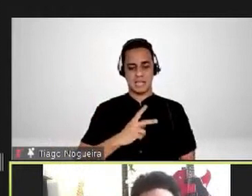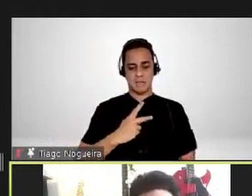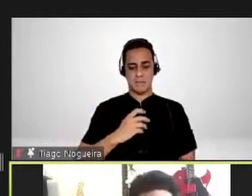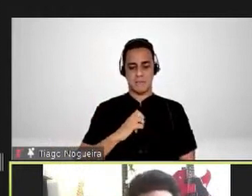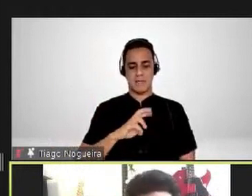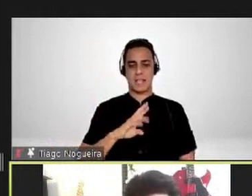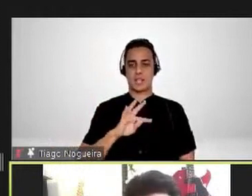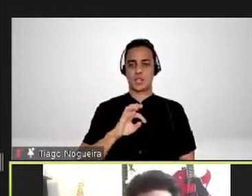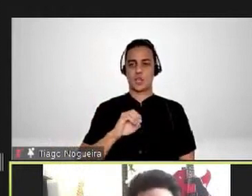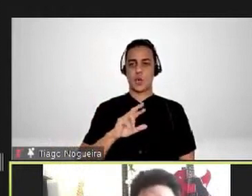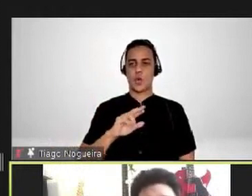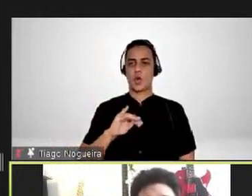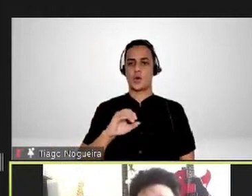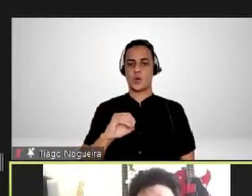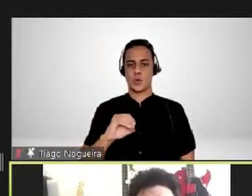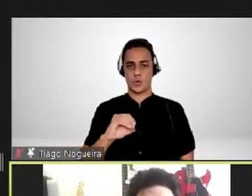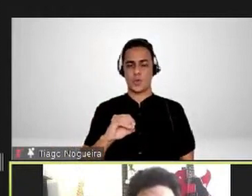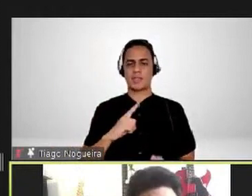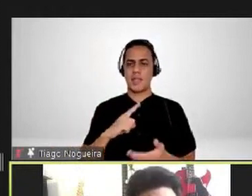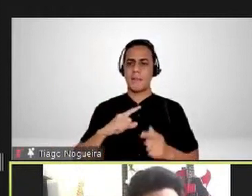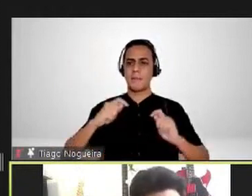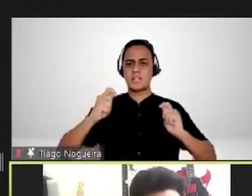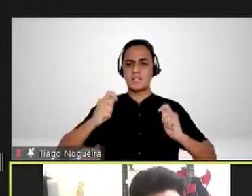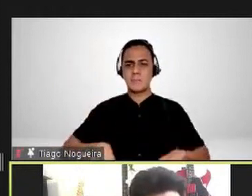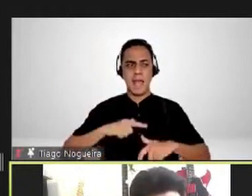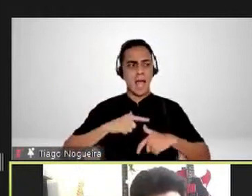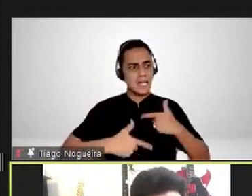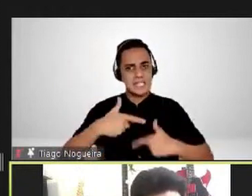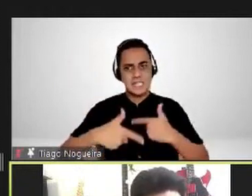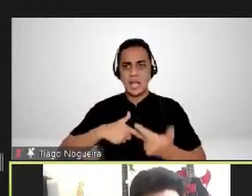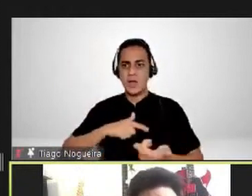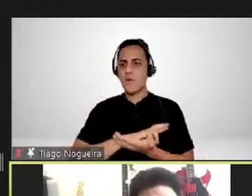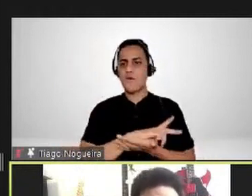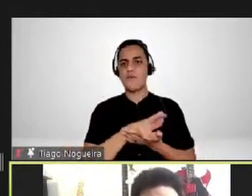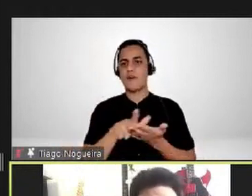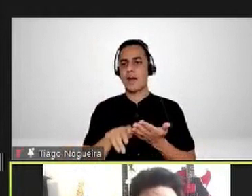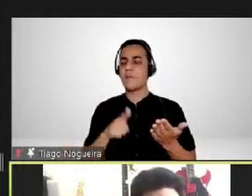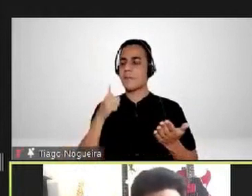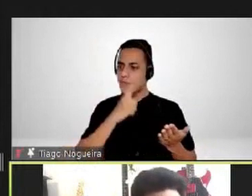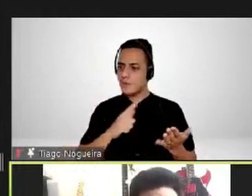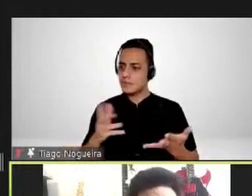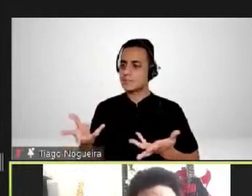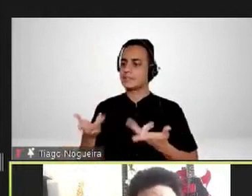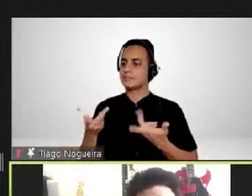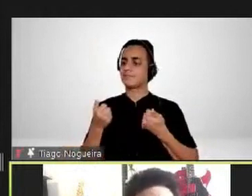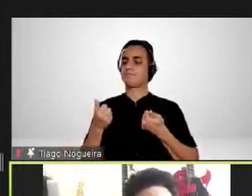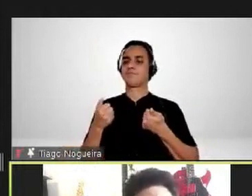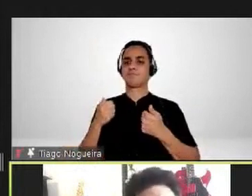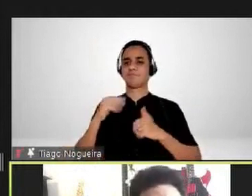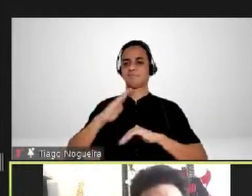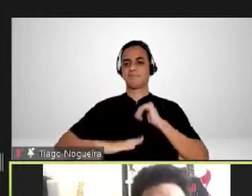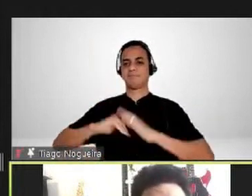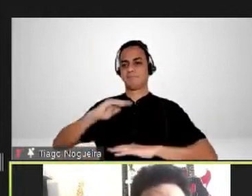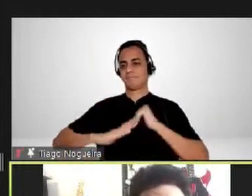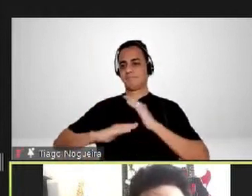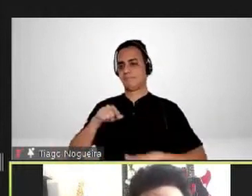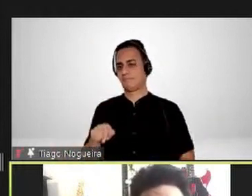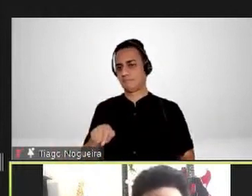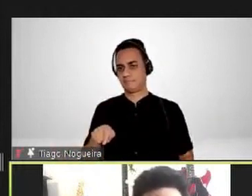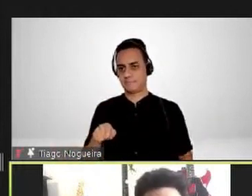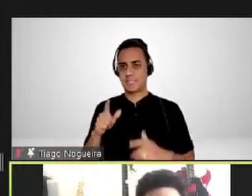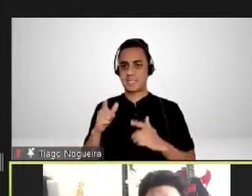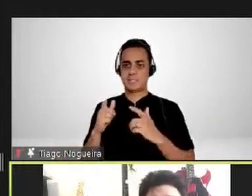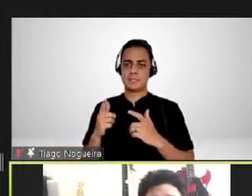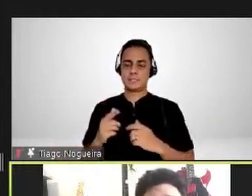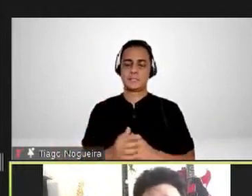desenho, para, de fato, começar a dominar essa linguagem. E aí, o